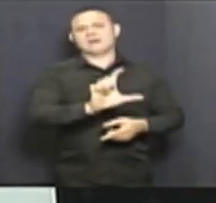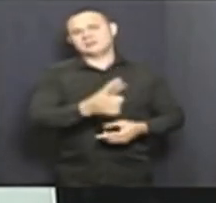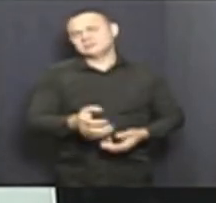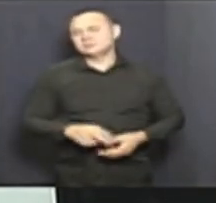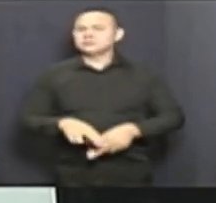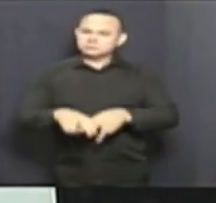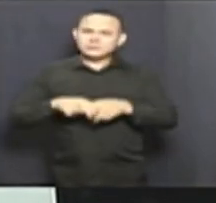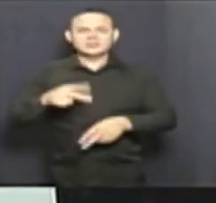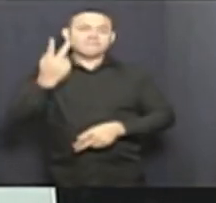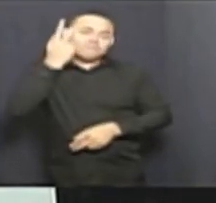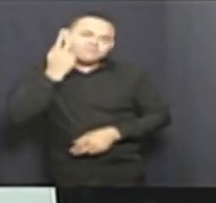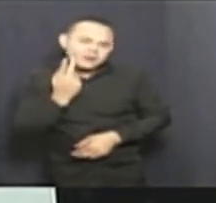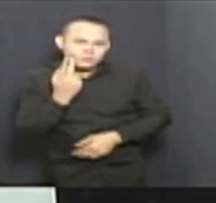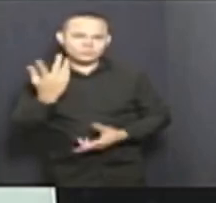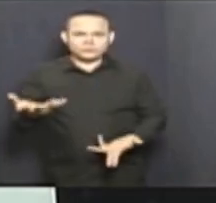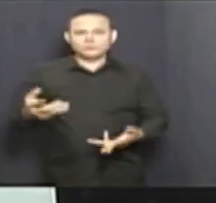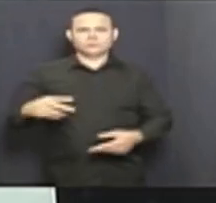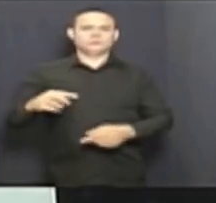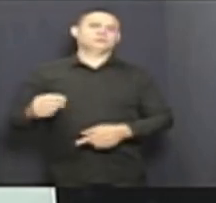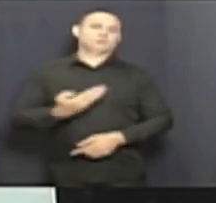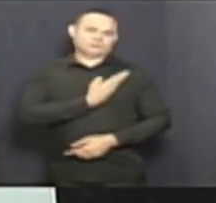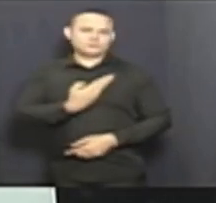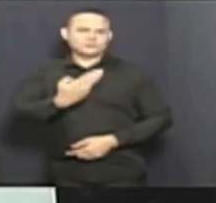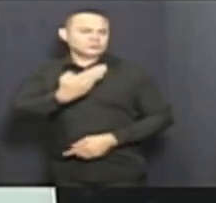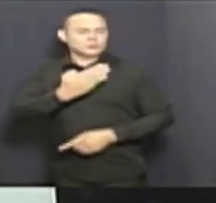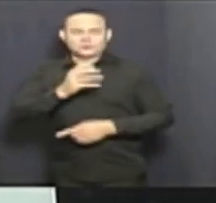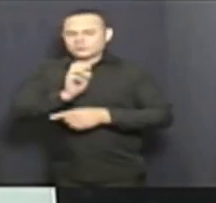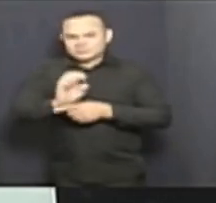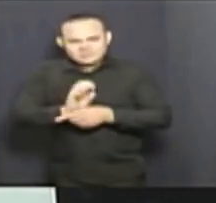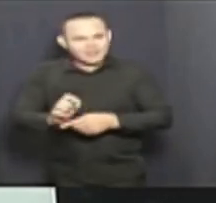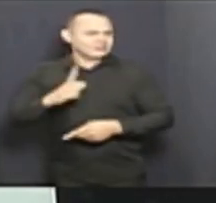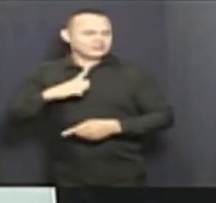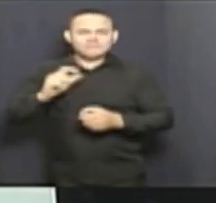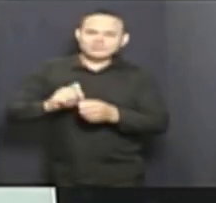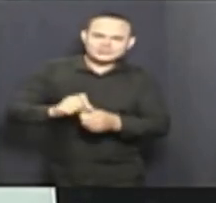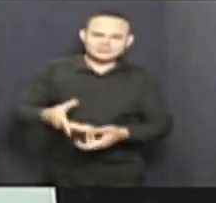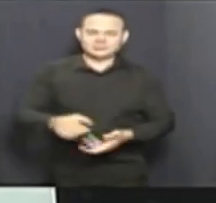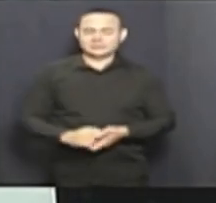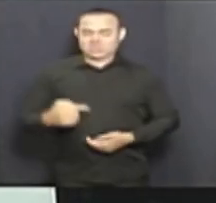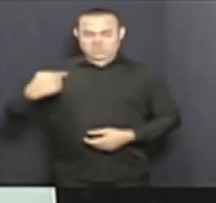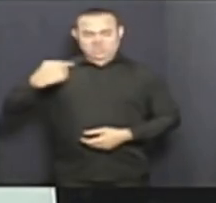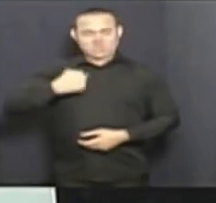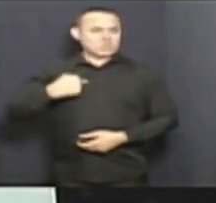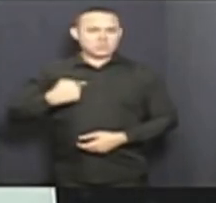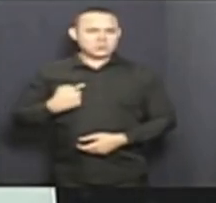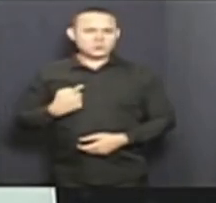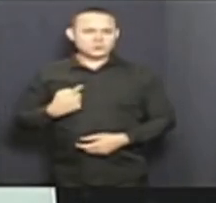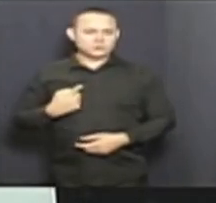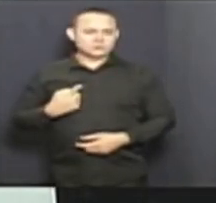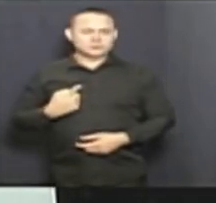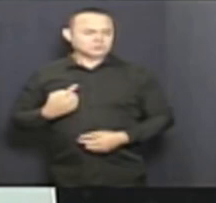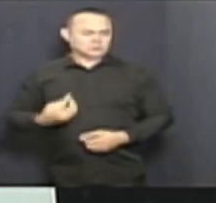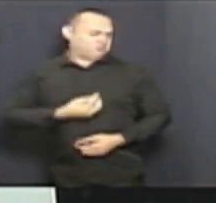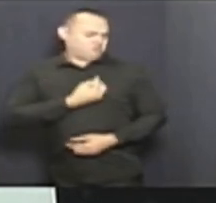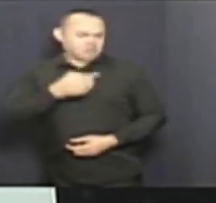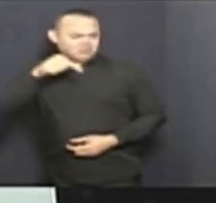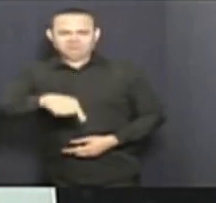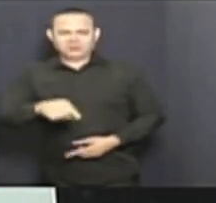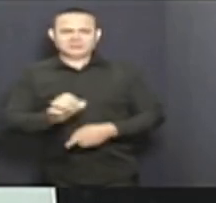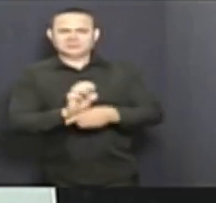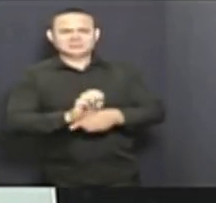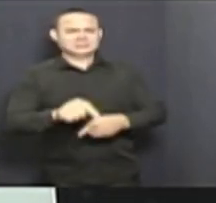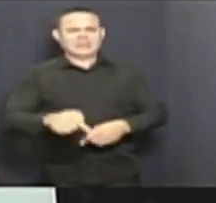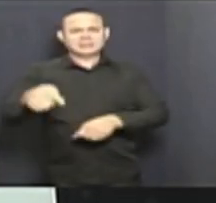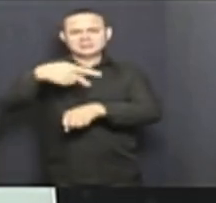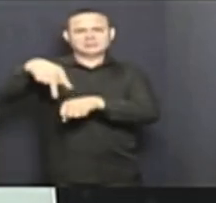vergonhoso o que o estado está fazendo eu como já disse no debate anterior eu não moro nesse estado eu não moro nesse